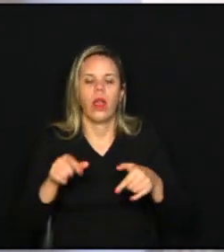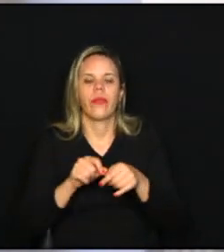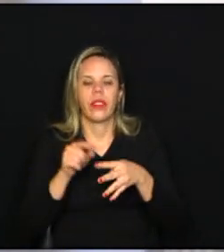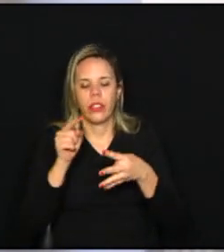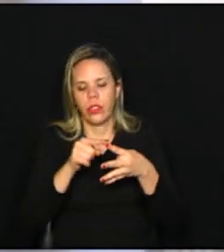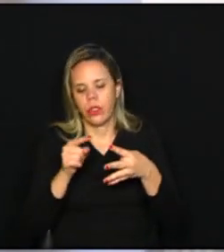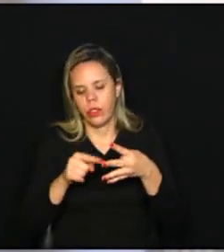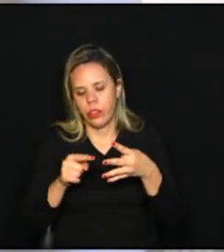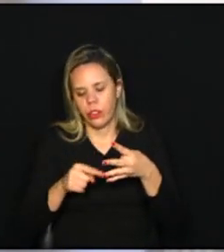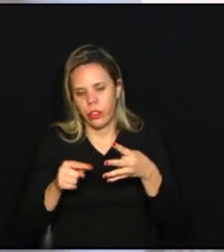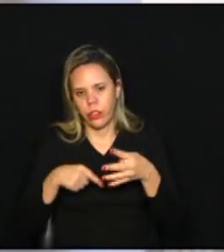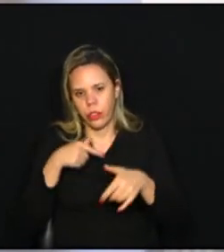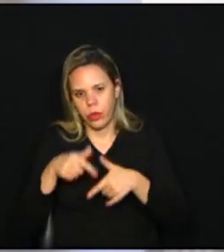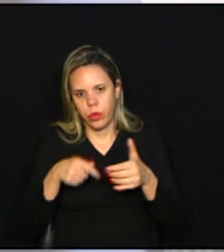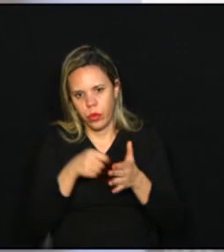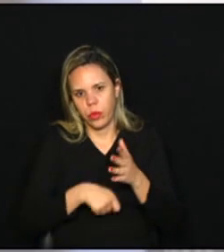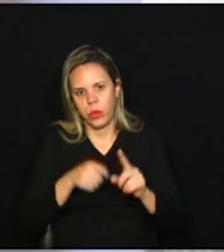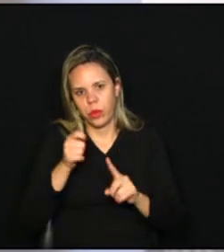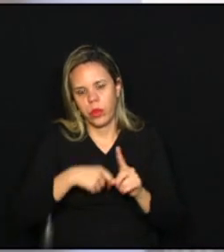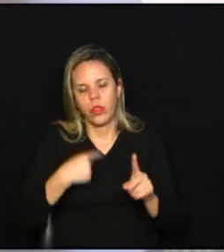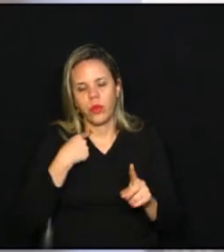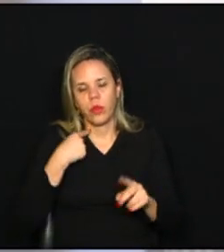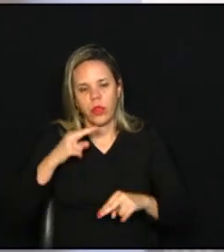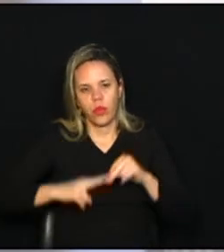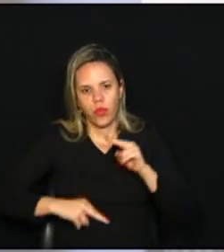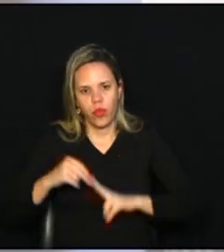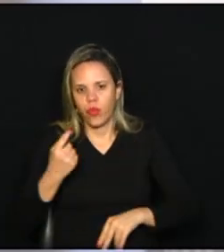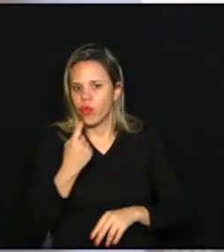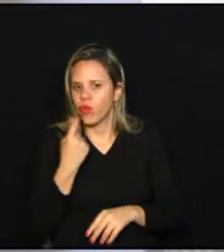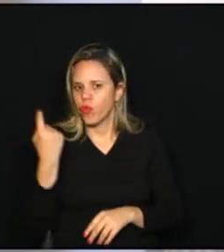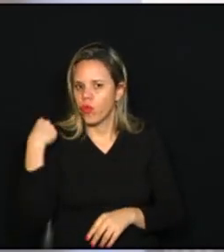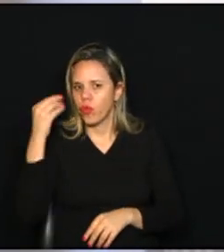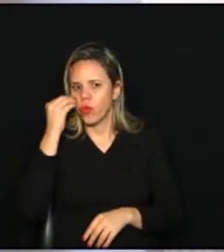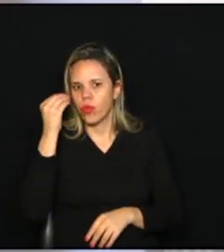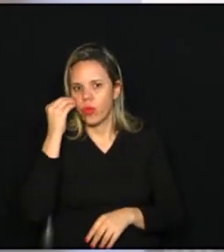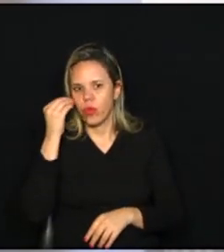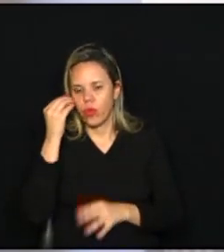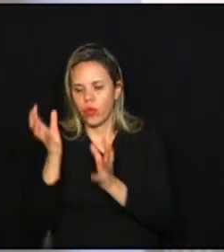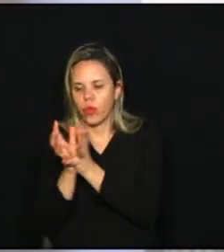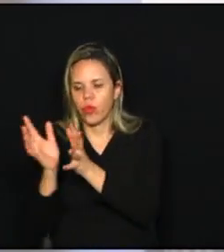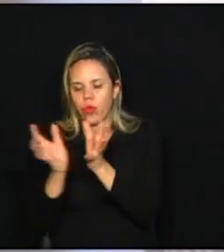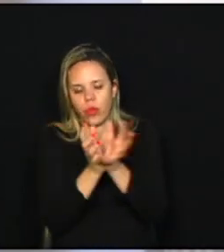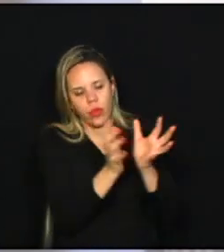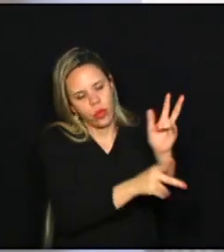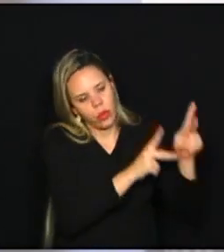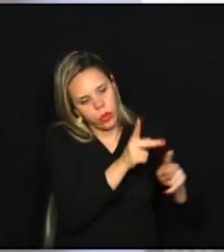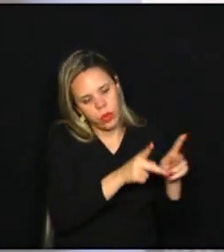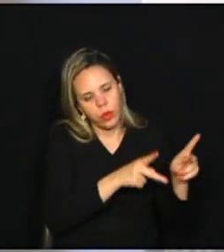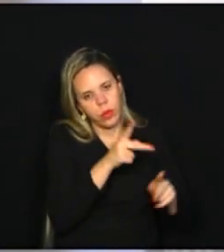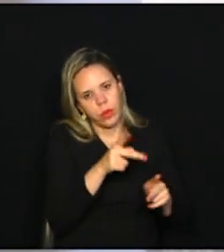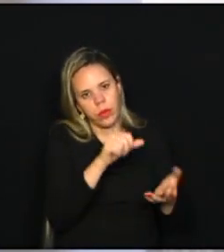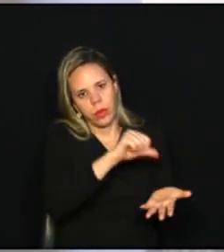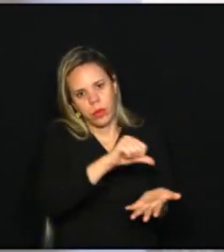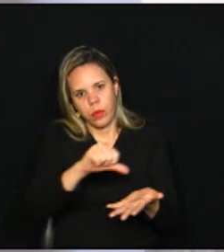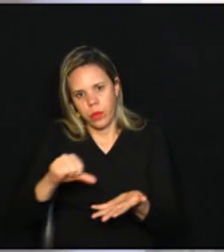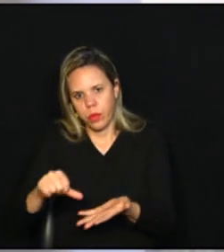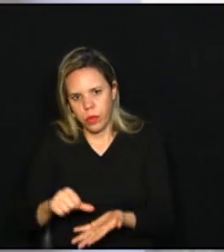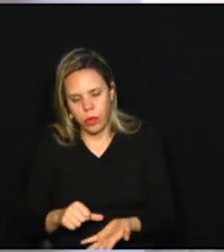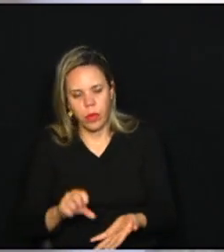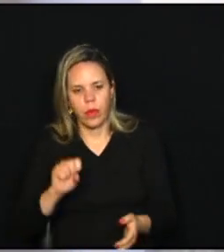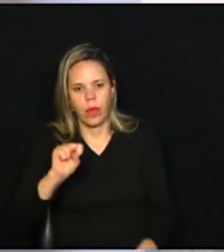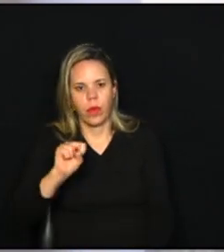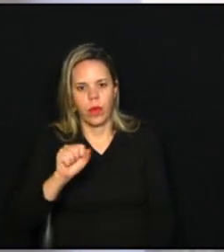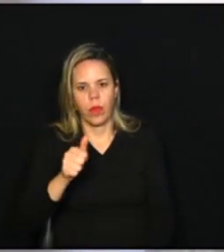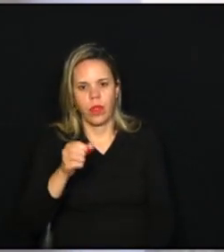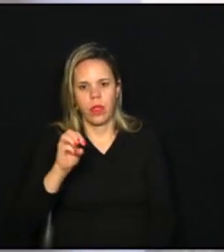fizemos em maio e junho em Campinas, de testagem com populações em regiões do São Marcos e